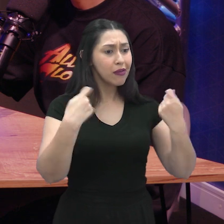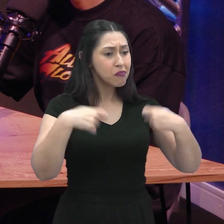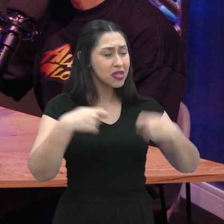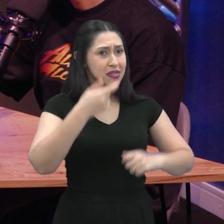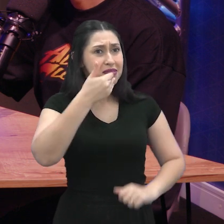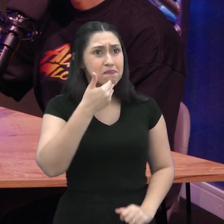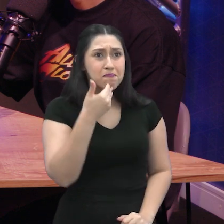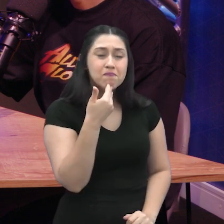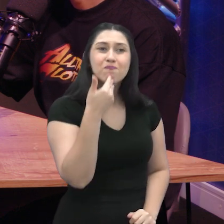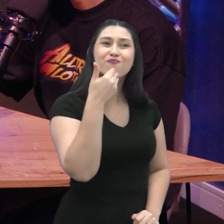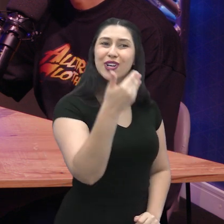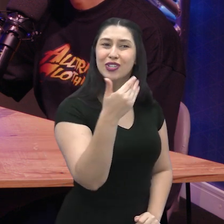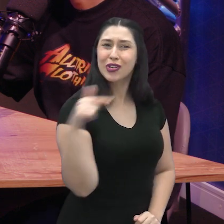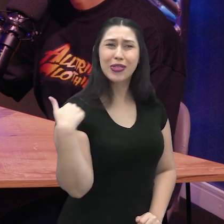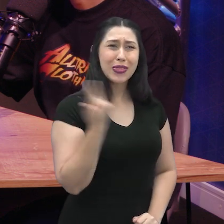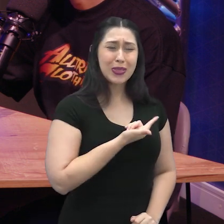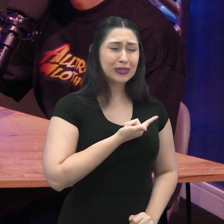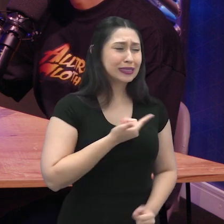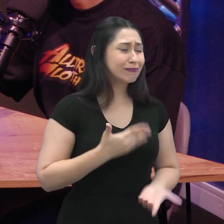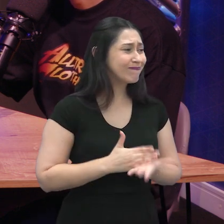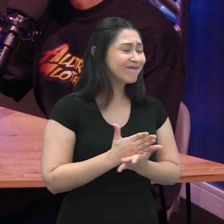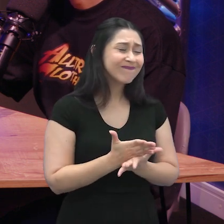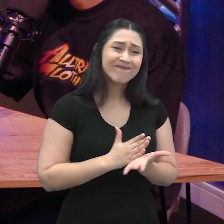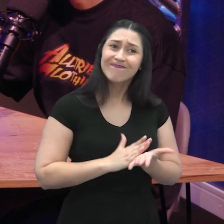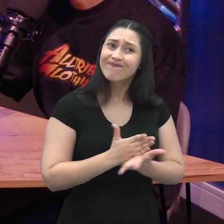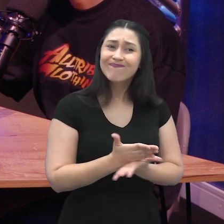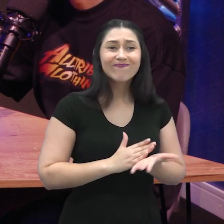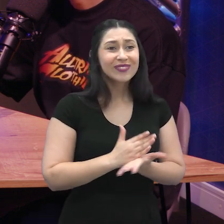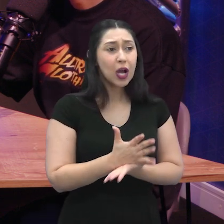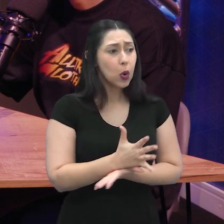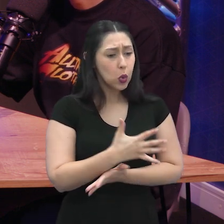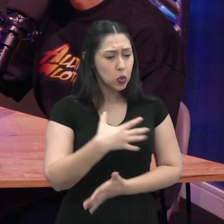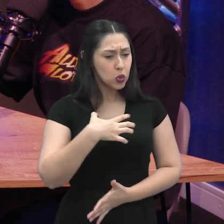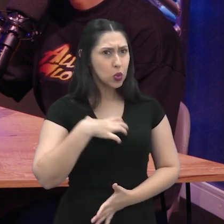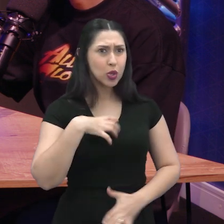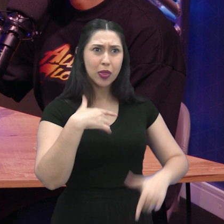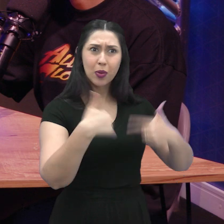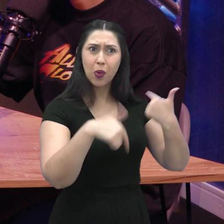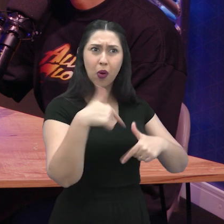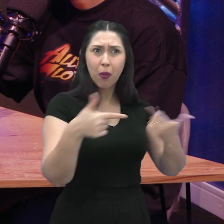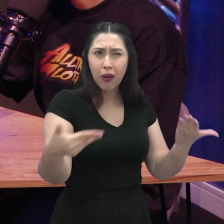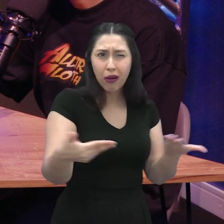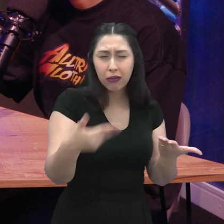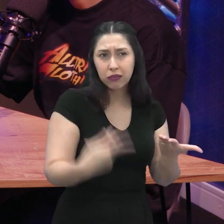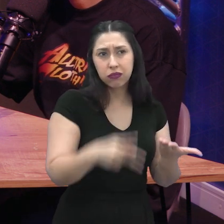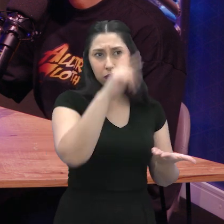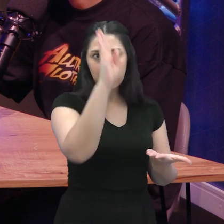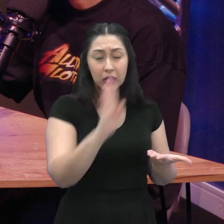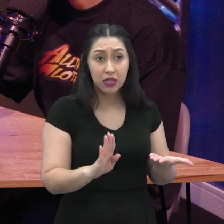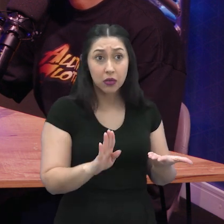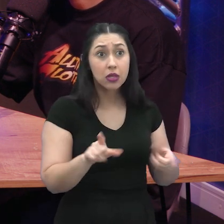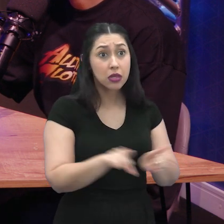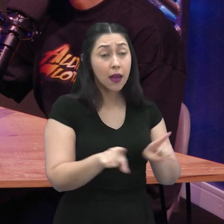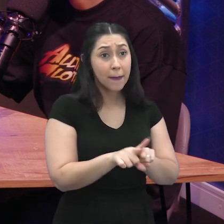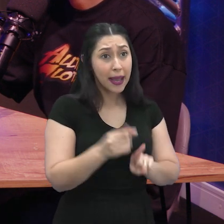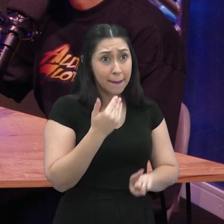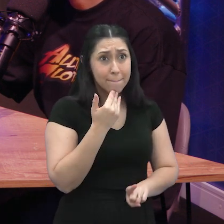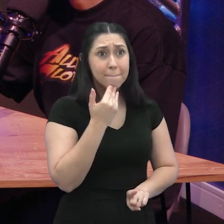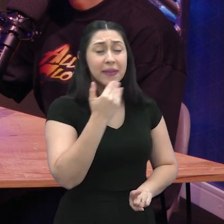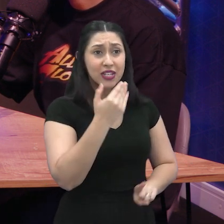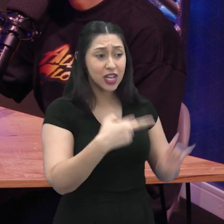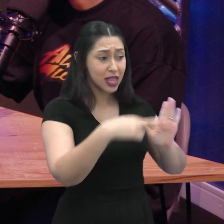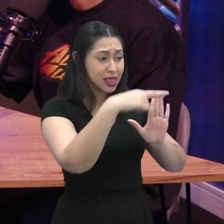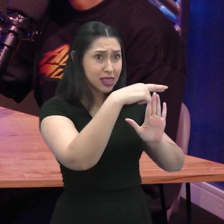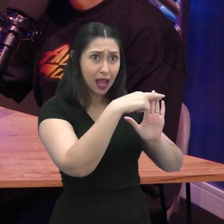deste abaixo-assinado expressar nossa profunda inquietação em relação à atual situação dos trabalhadores brasileiros e solicitar